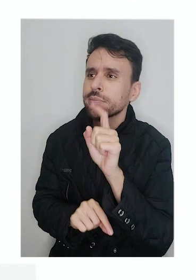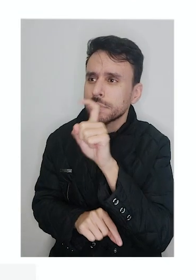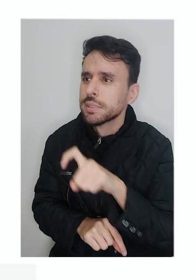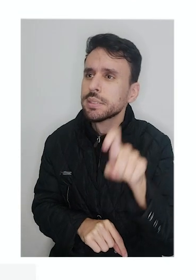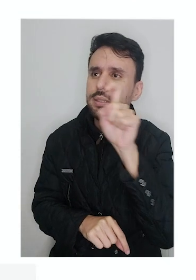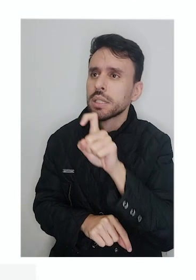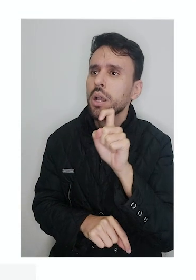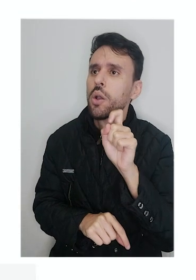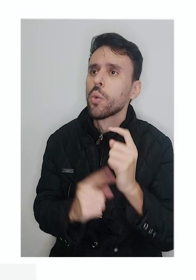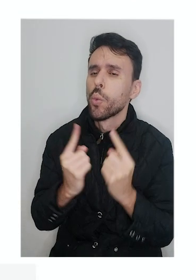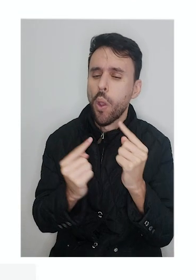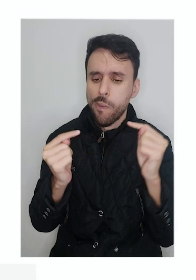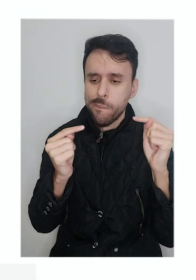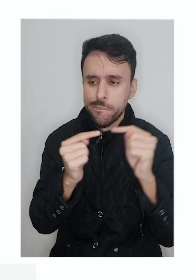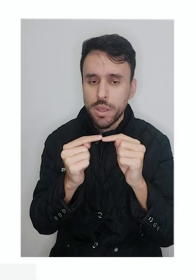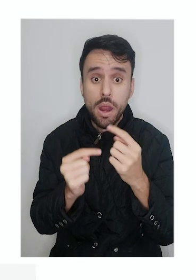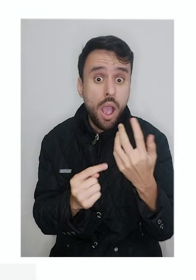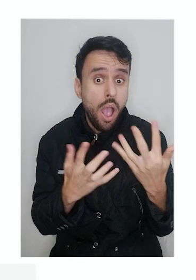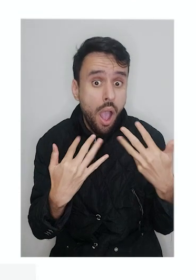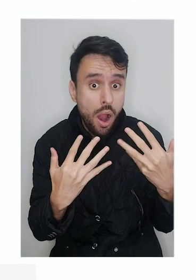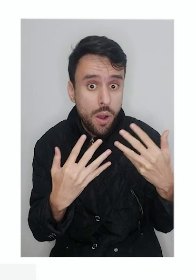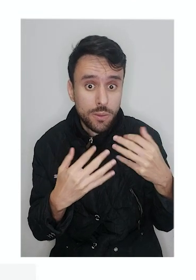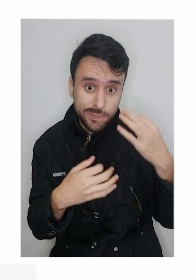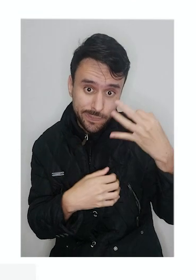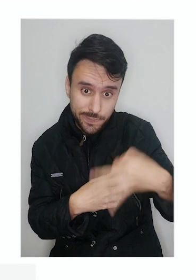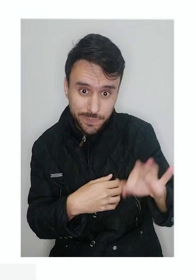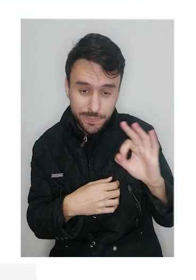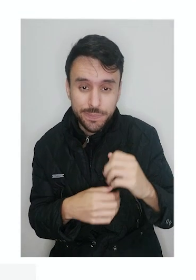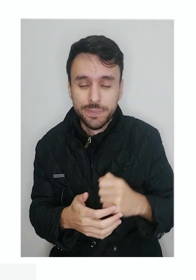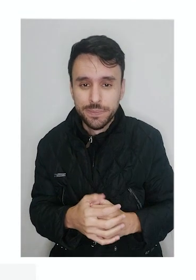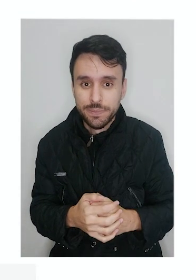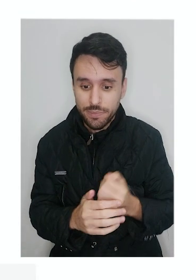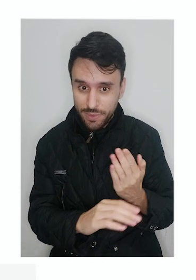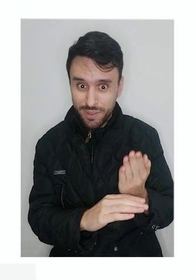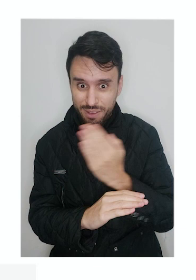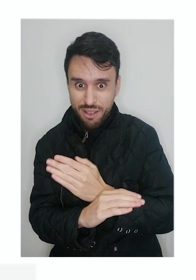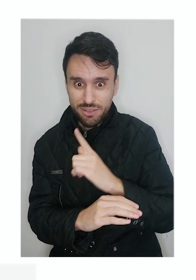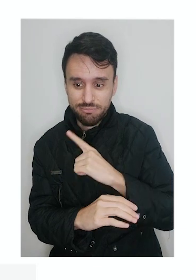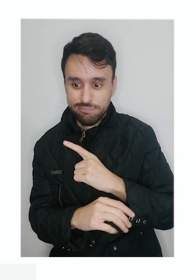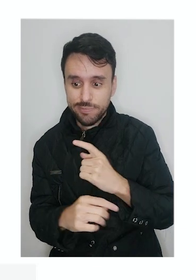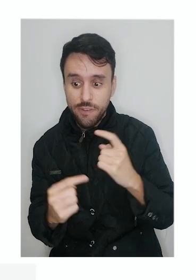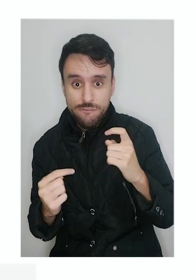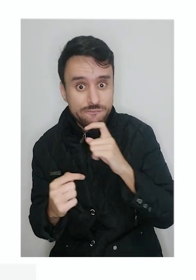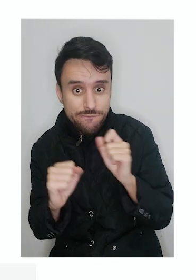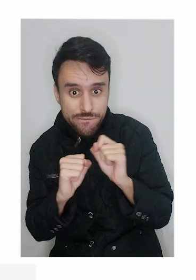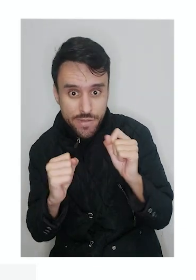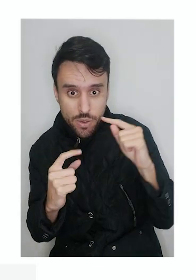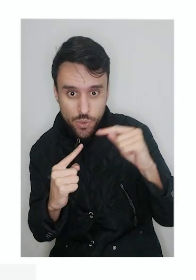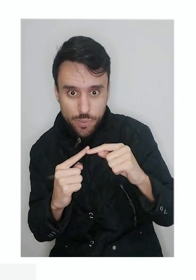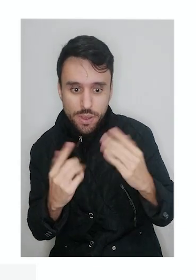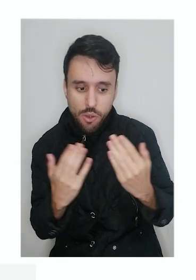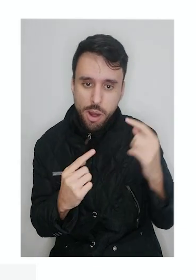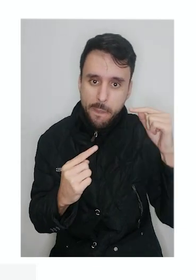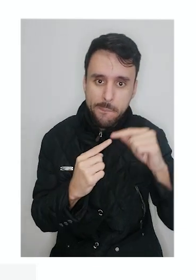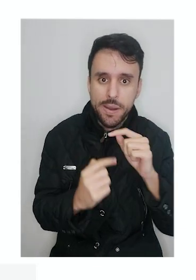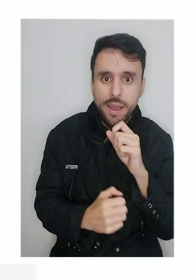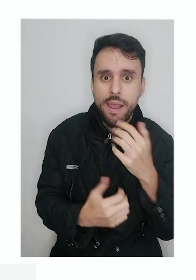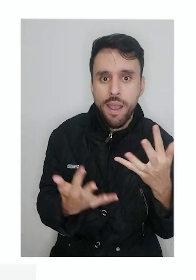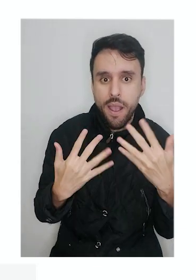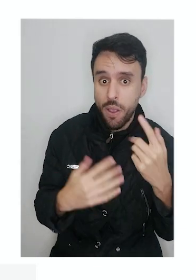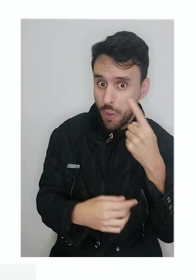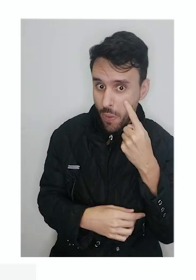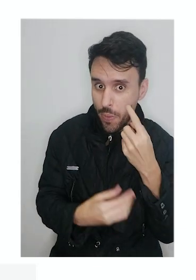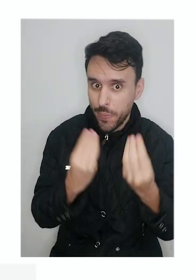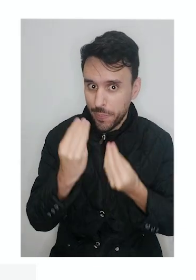está vestido para o calor. No anterior, era para o frio. E agora, é para o calor. Ó,